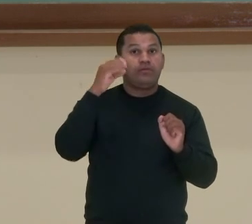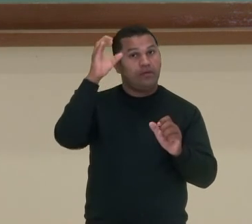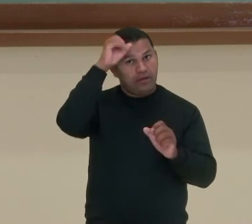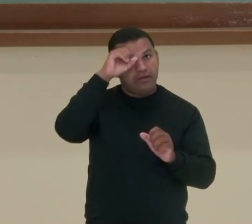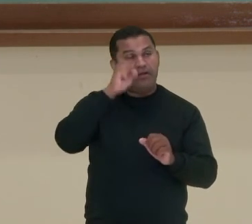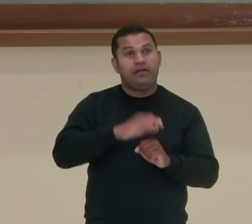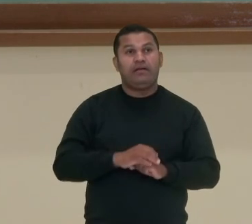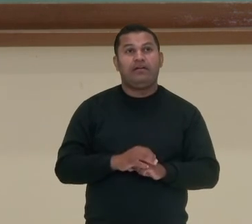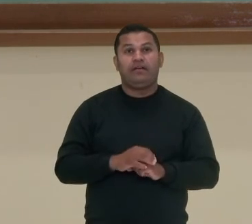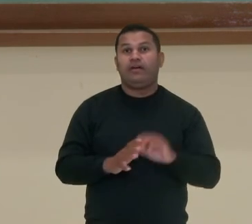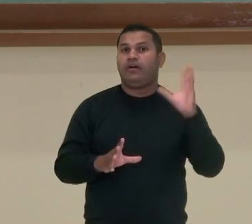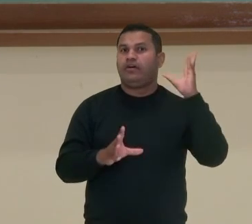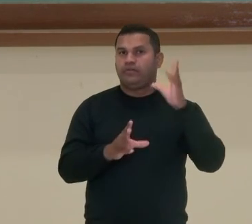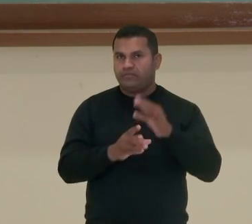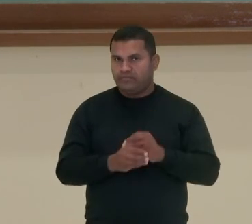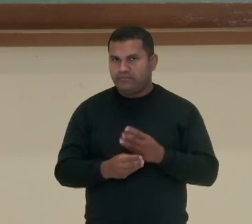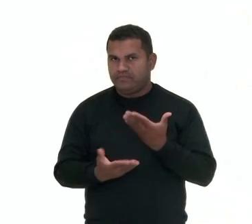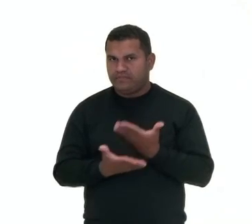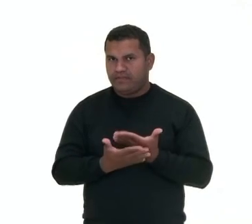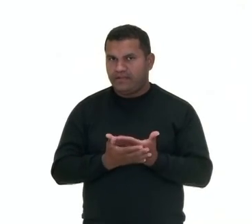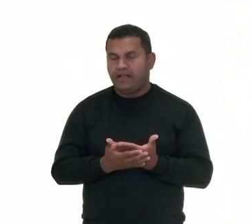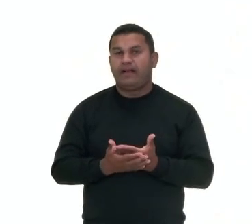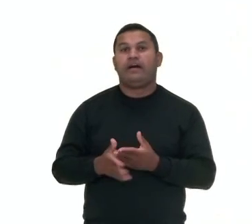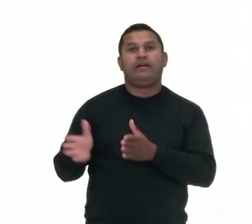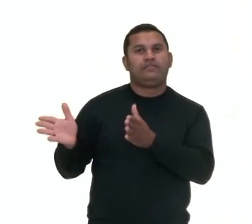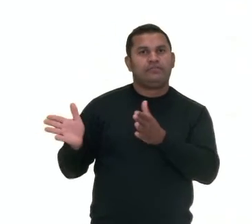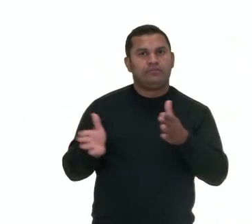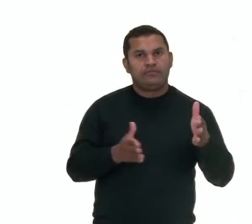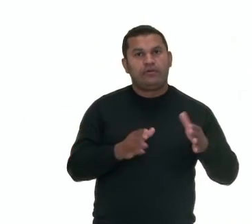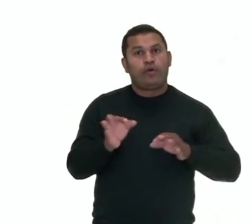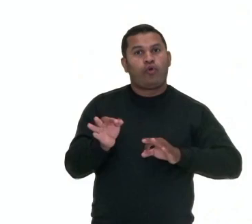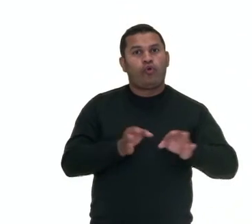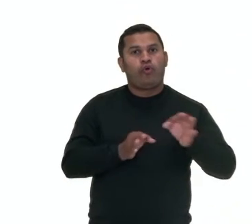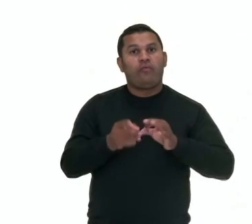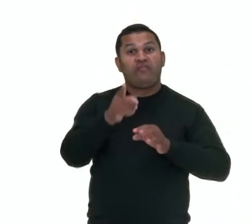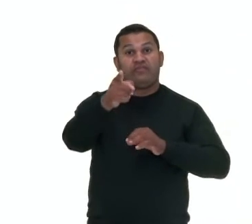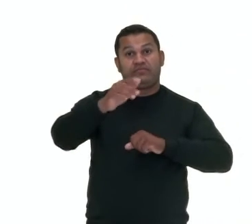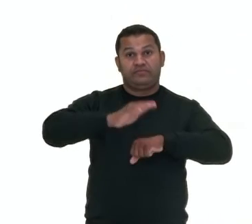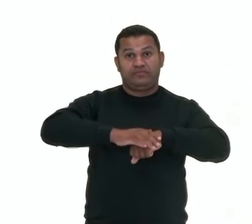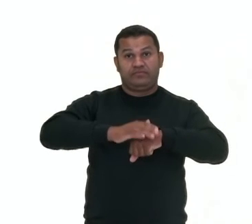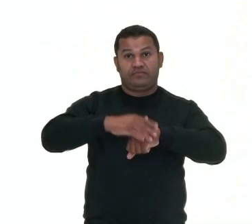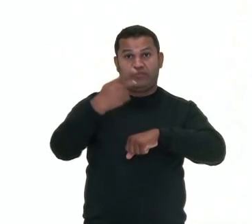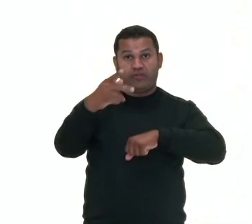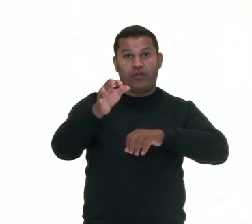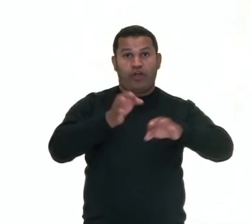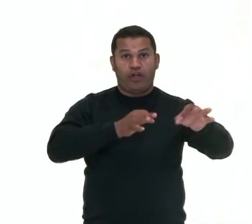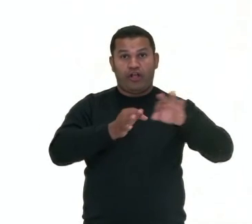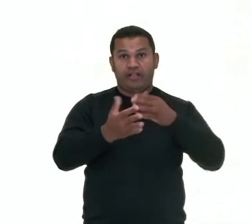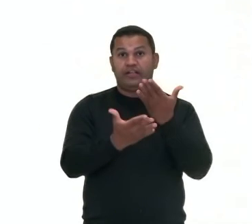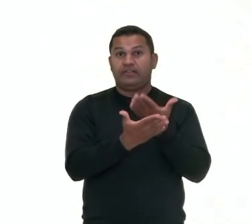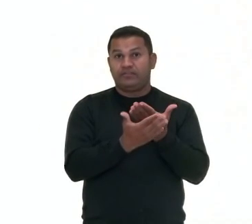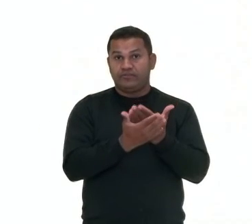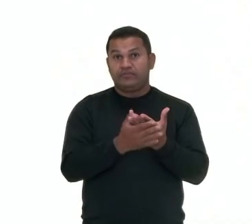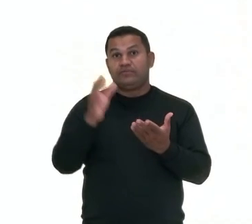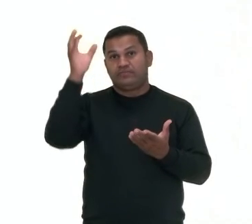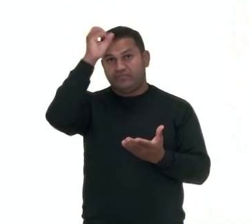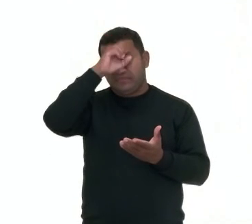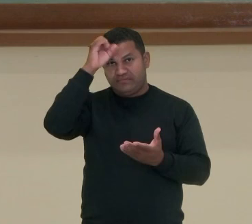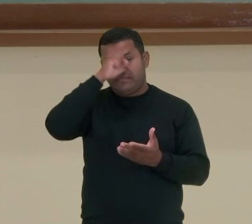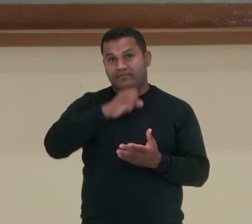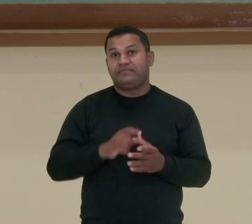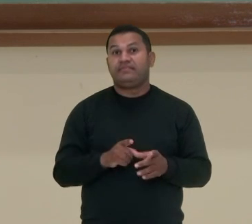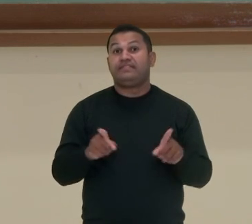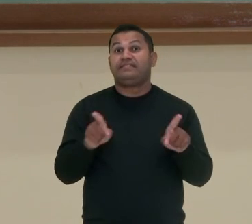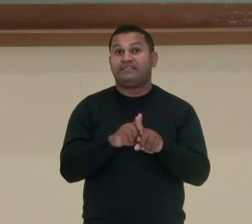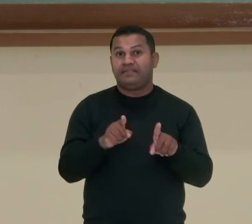vimos como podemos montar um cronograma de estudos, dicas e ideias para ajudar no desenvolvimento do aprendizado e seus estudos. Vimos também